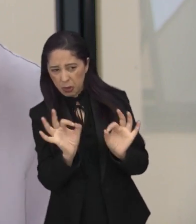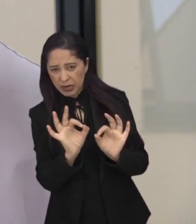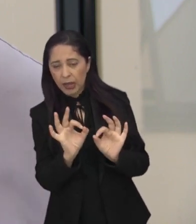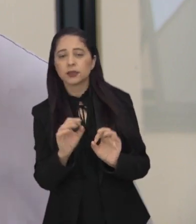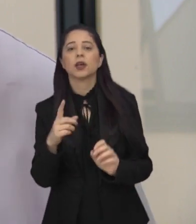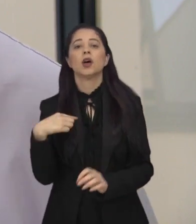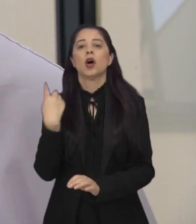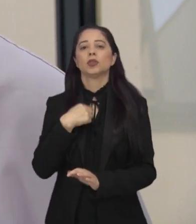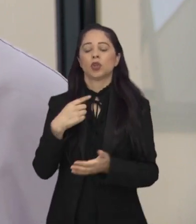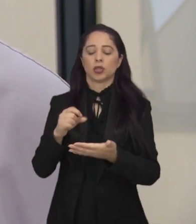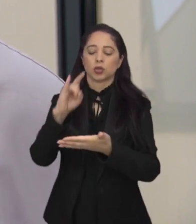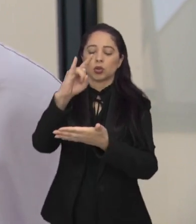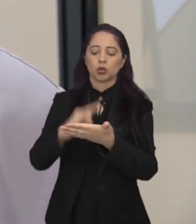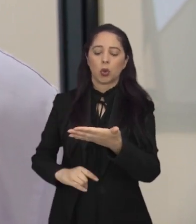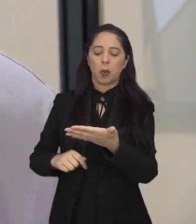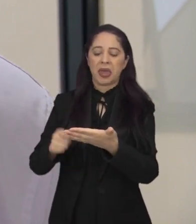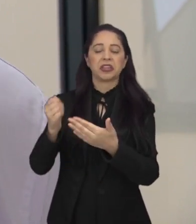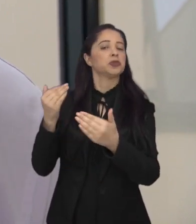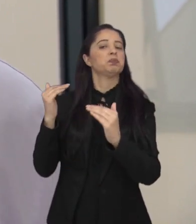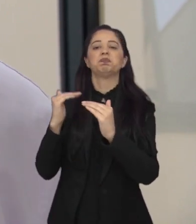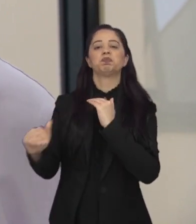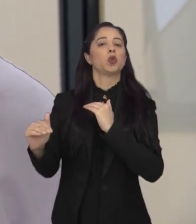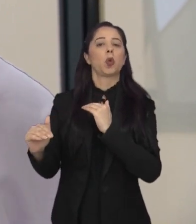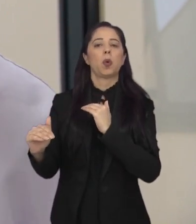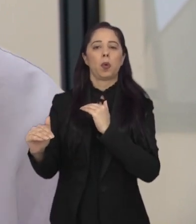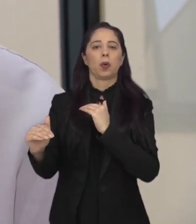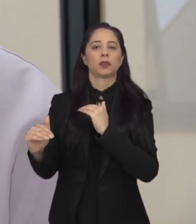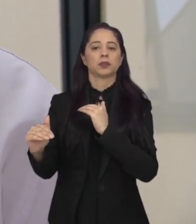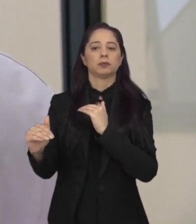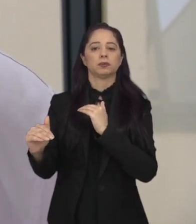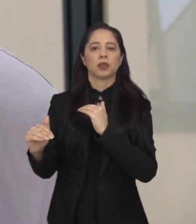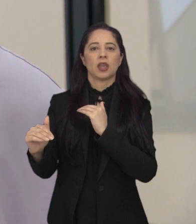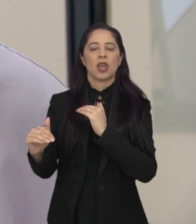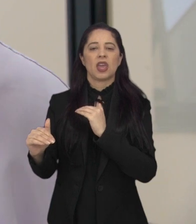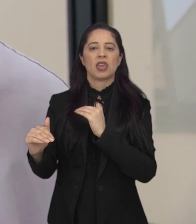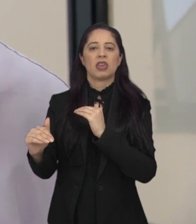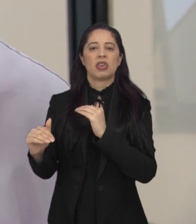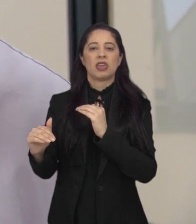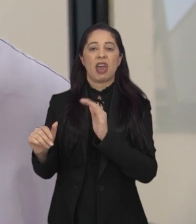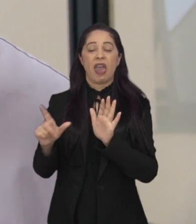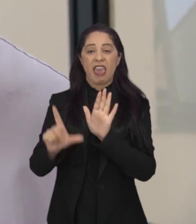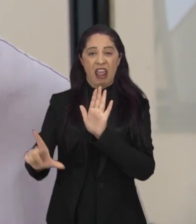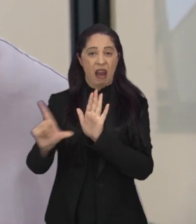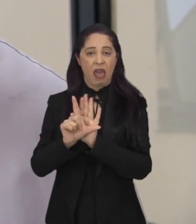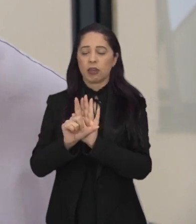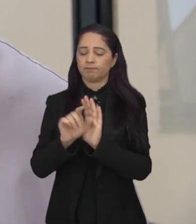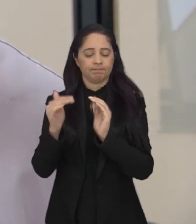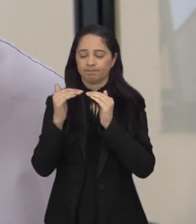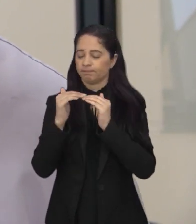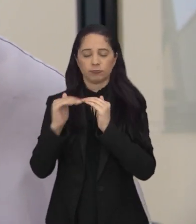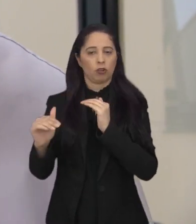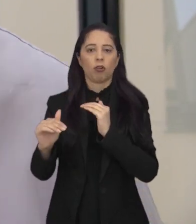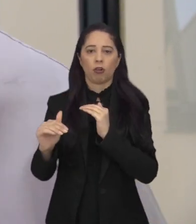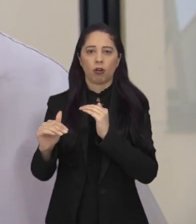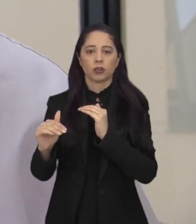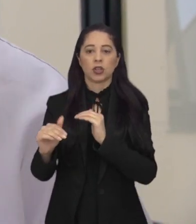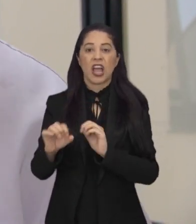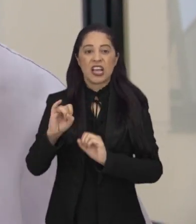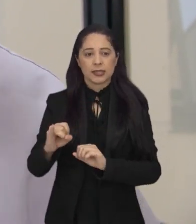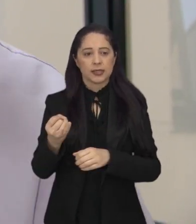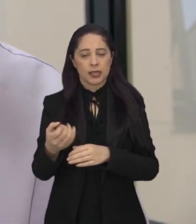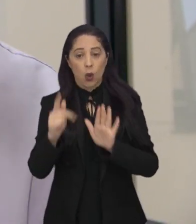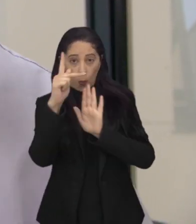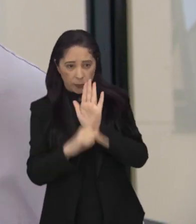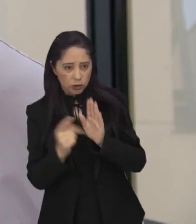comissão vai dar um parecer contrário àquela matéria para que a gente não torne lei aquilo que está sendo pedido. Mas se